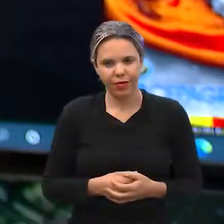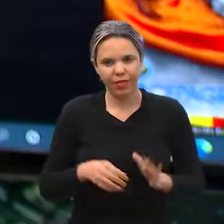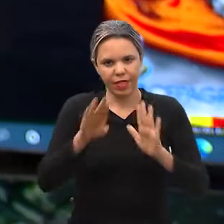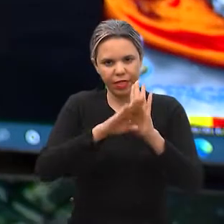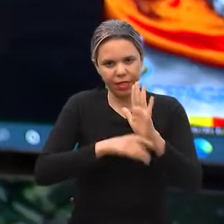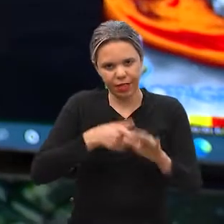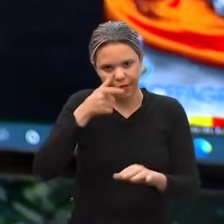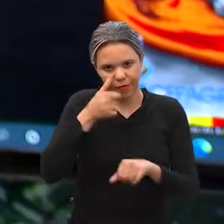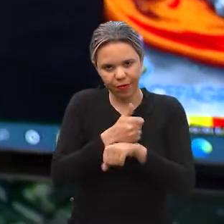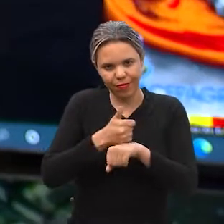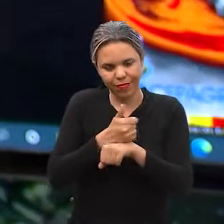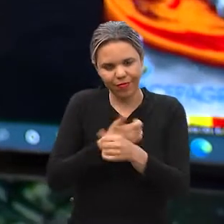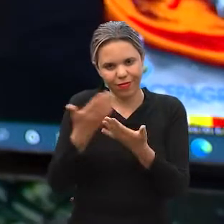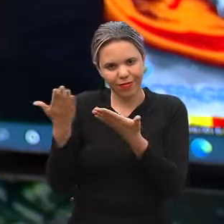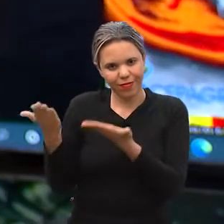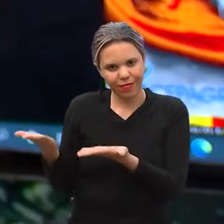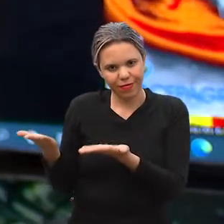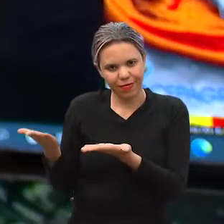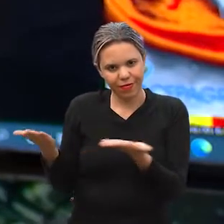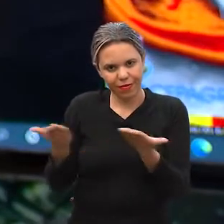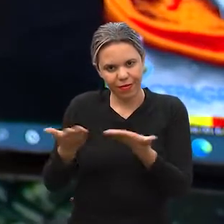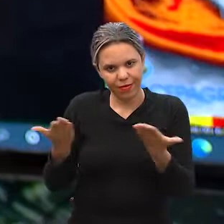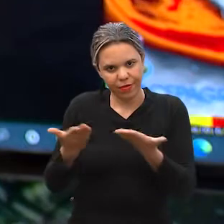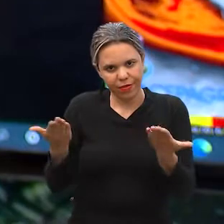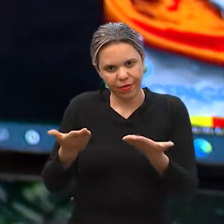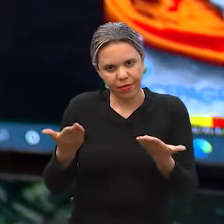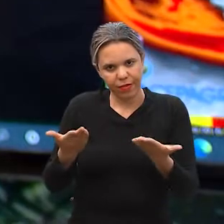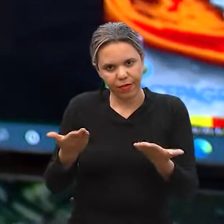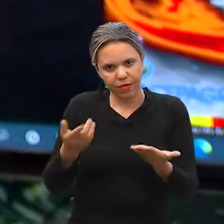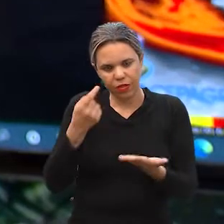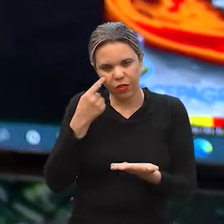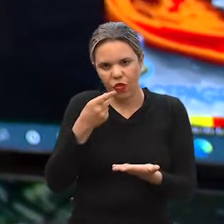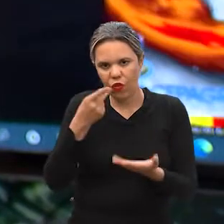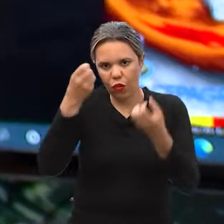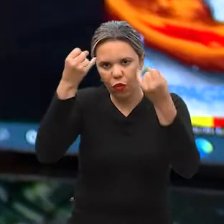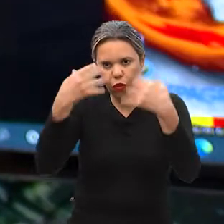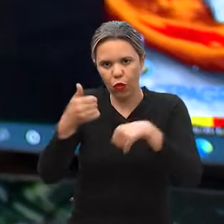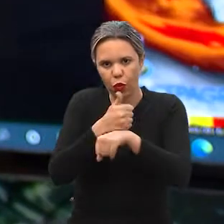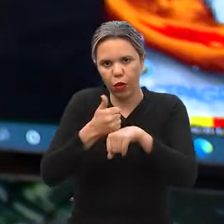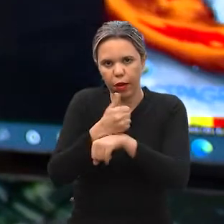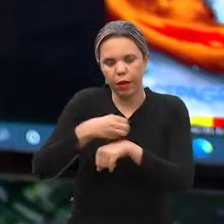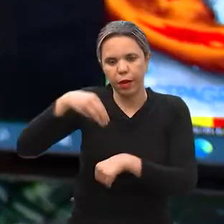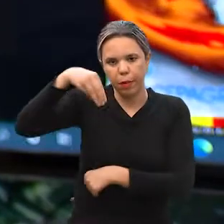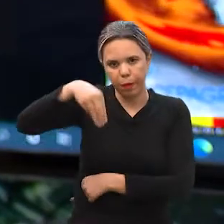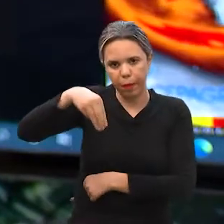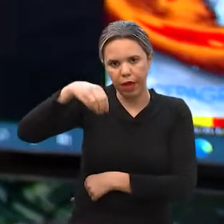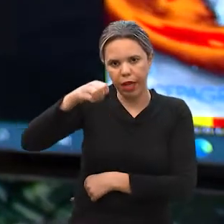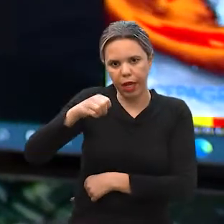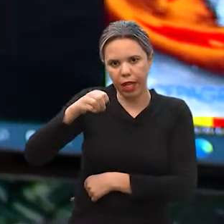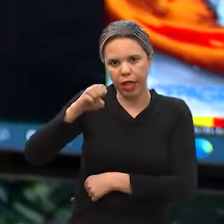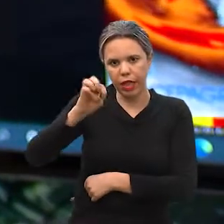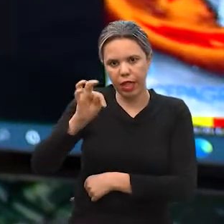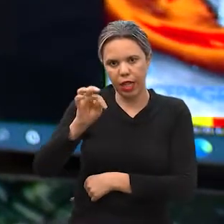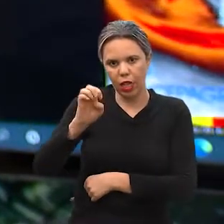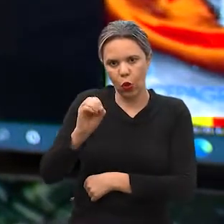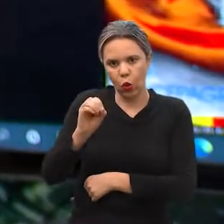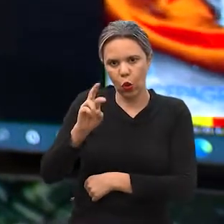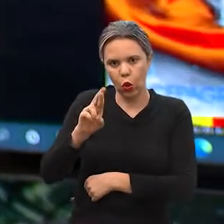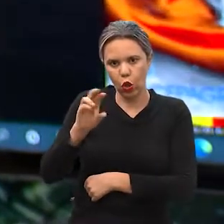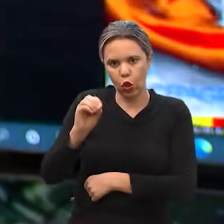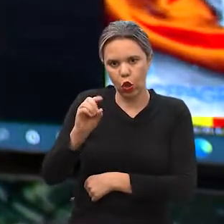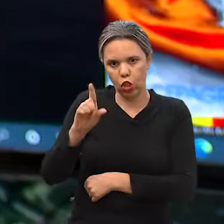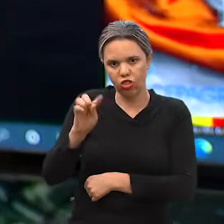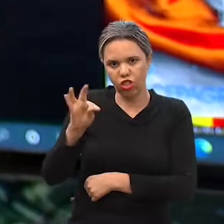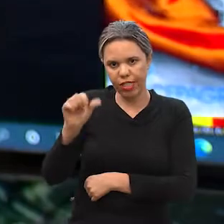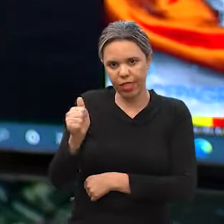o quadro Se Liga na Profissão e olha só, hoje a gente vai falar sobre a profissão de meteorologista. Então, se liga